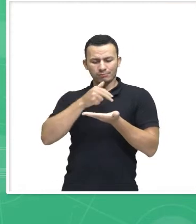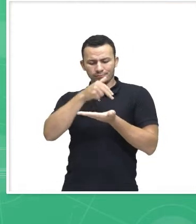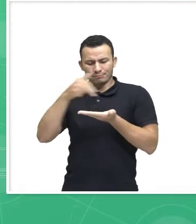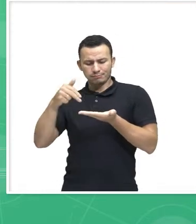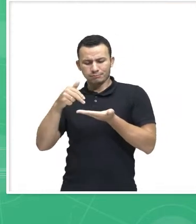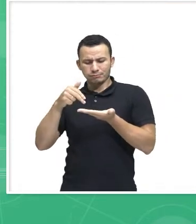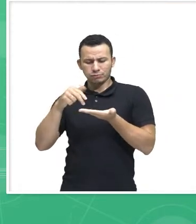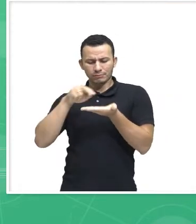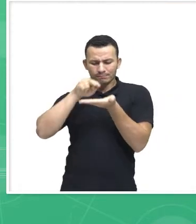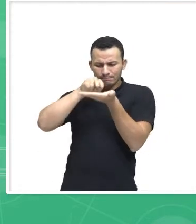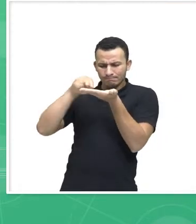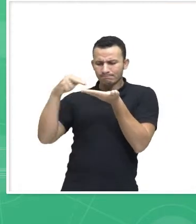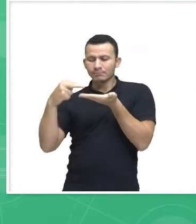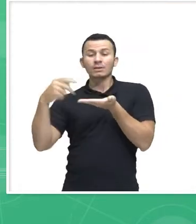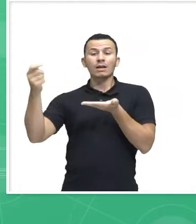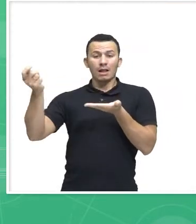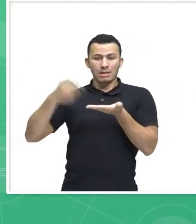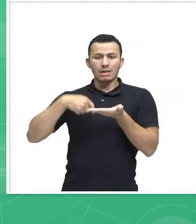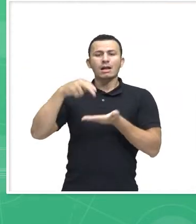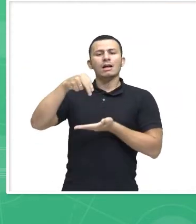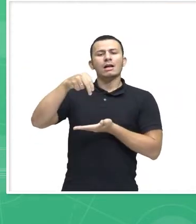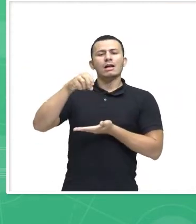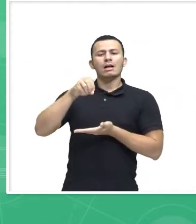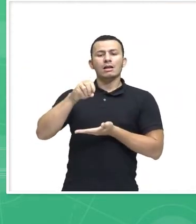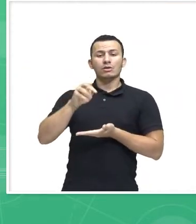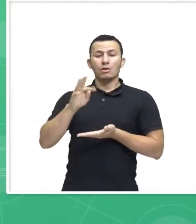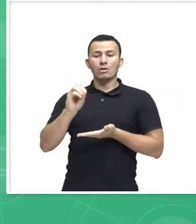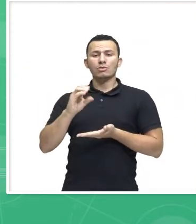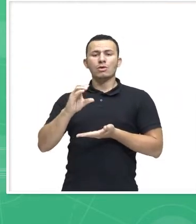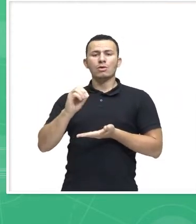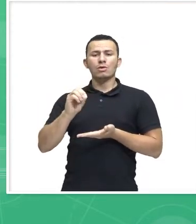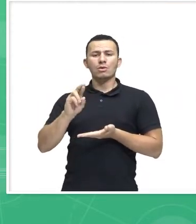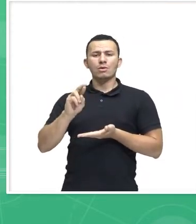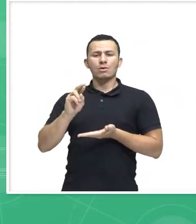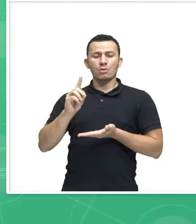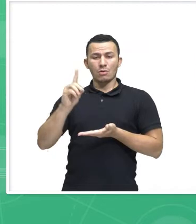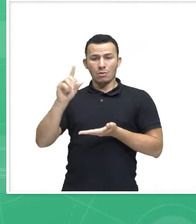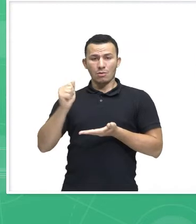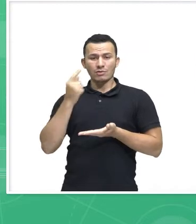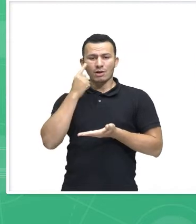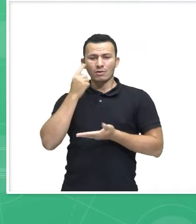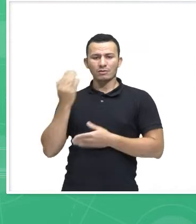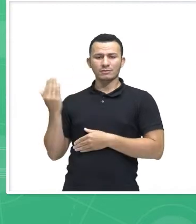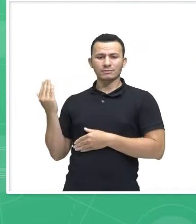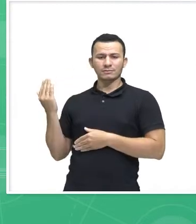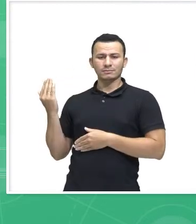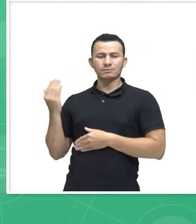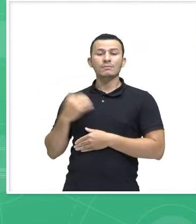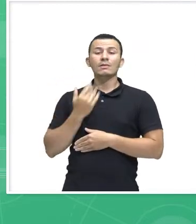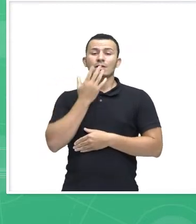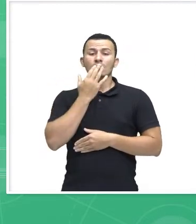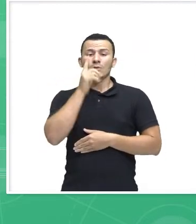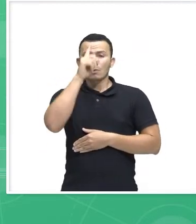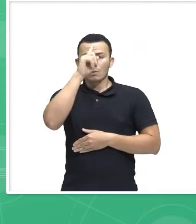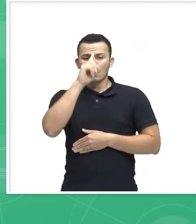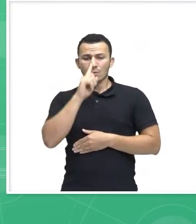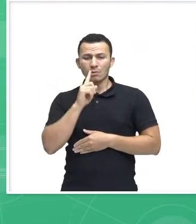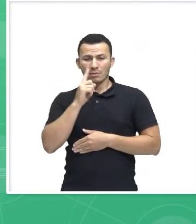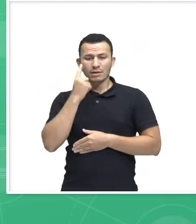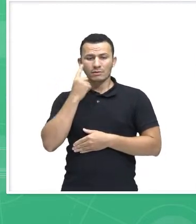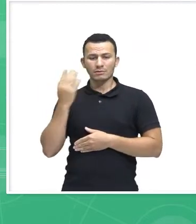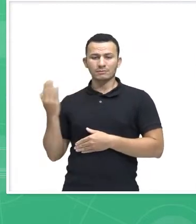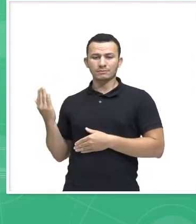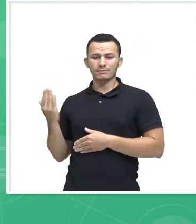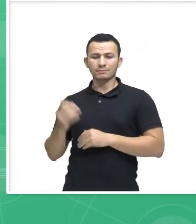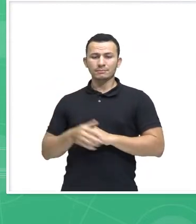E aí você consegue observar a notocorda fica localizada aqui próximo nessa região que está em amarela a gente tá marcando aqui de